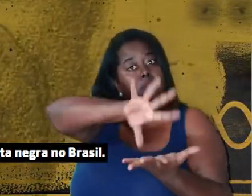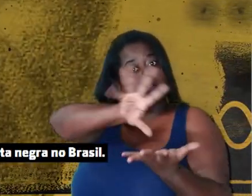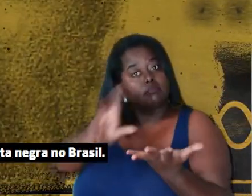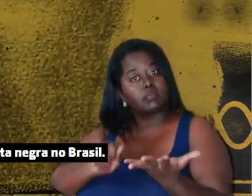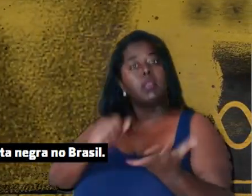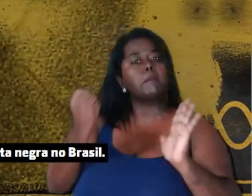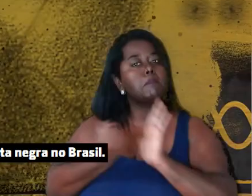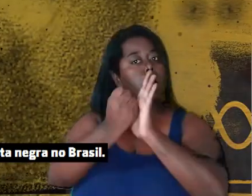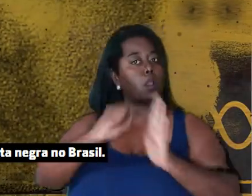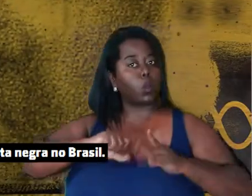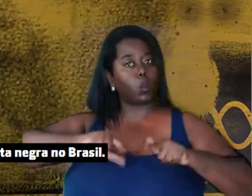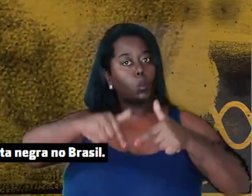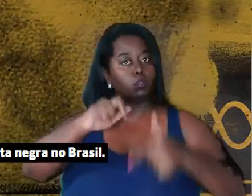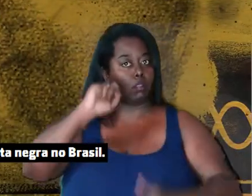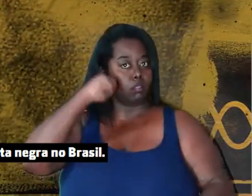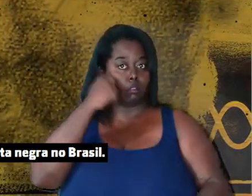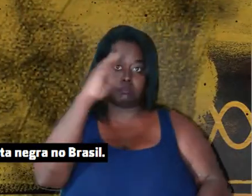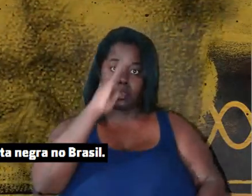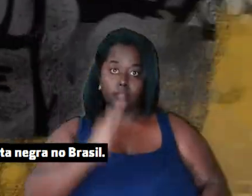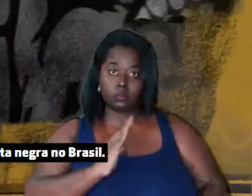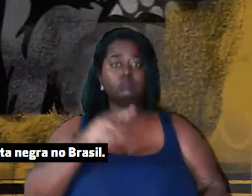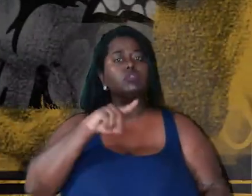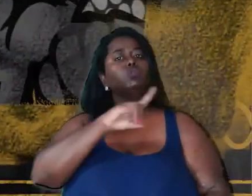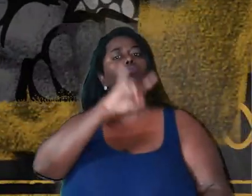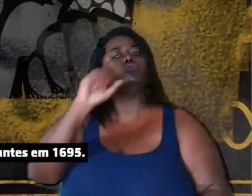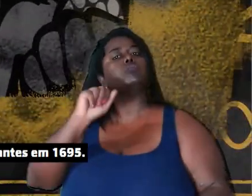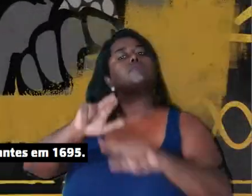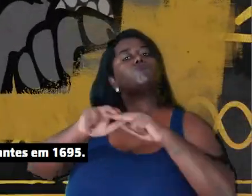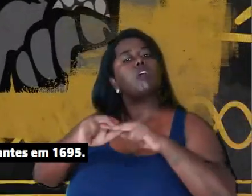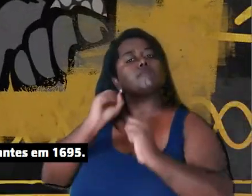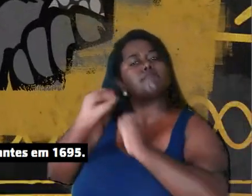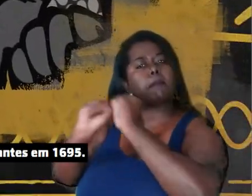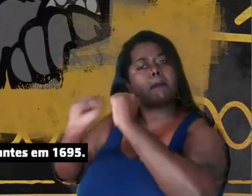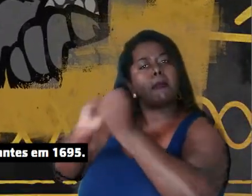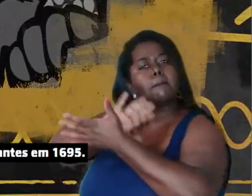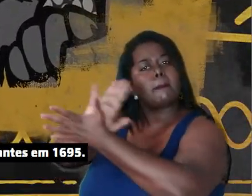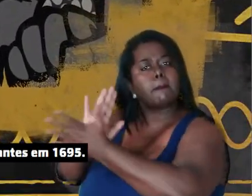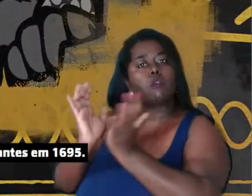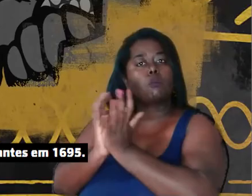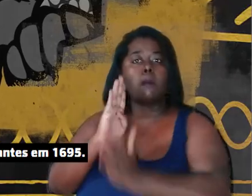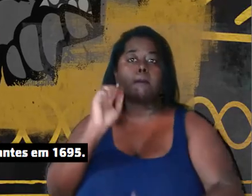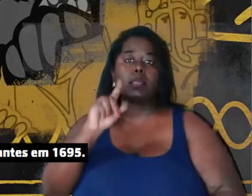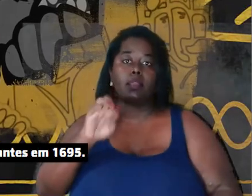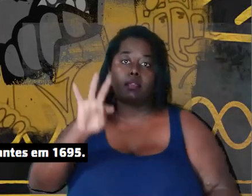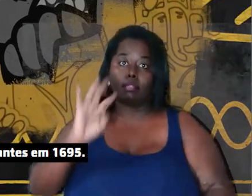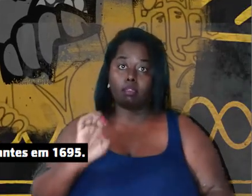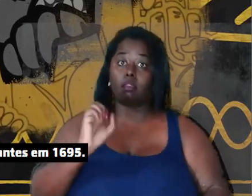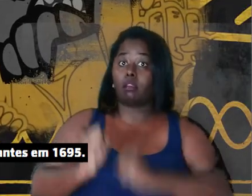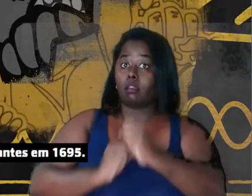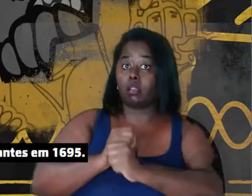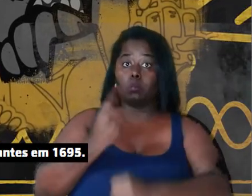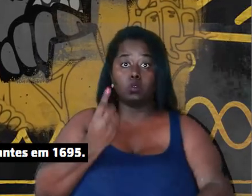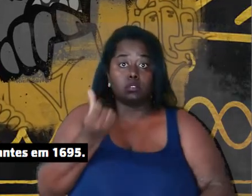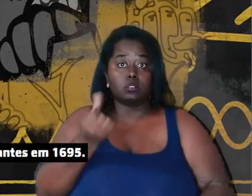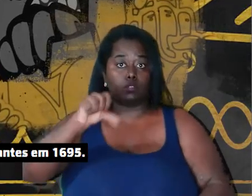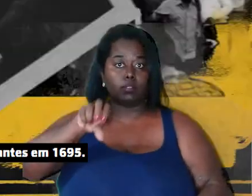do Quilombo dos Palmares e um grande mártir da luta negra no Brasil. A data faz referência a seu assassinato pelos bandeirantes